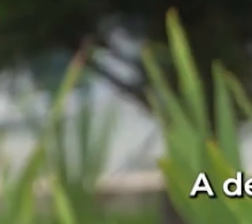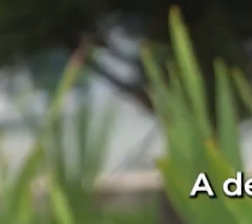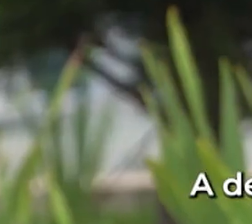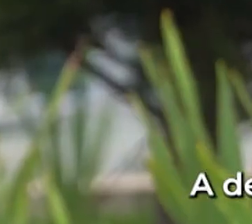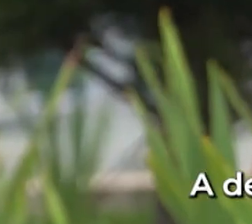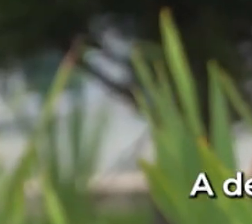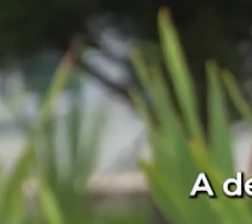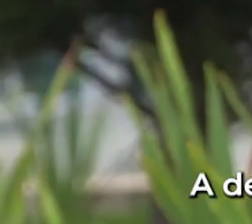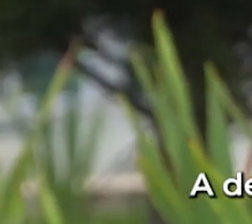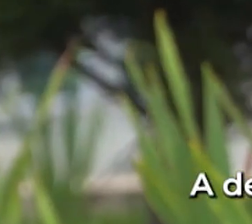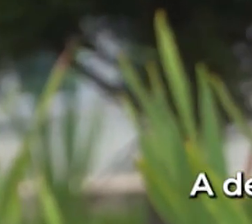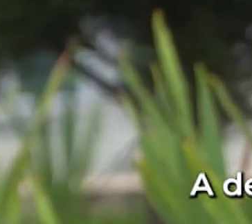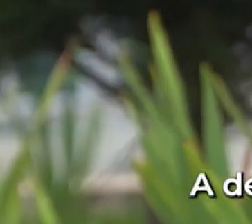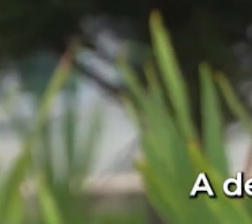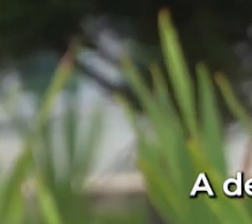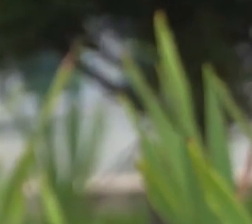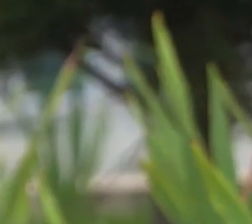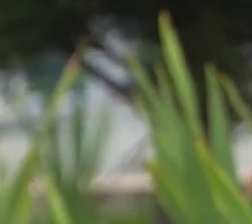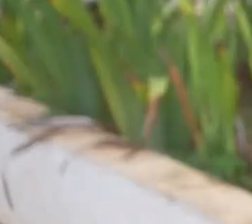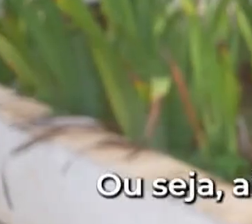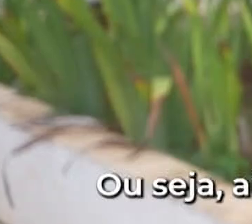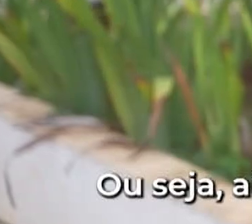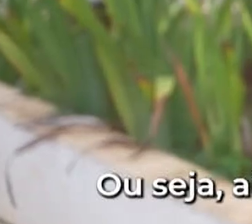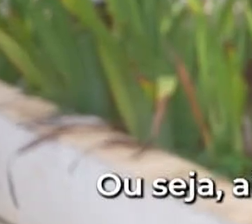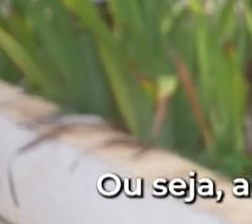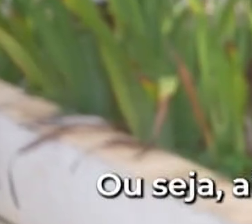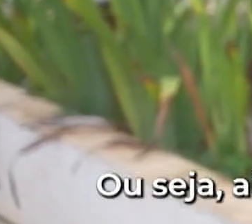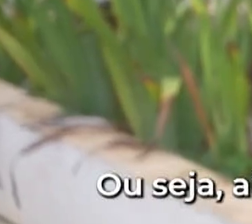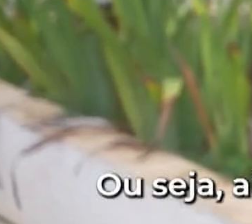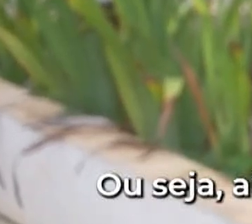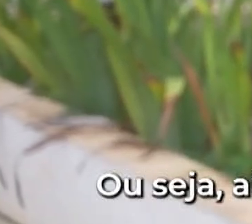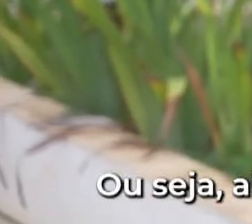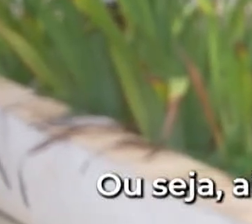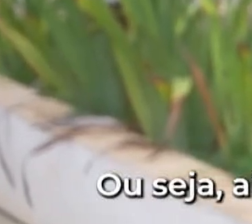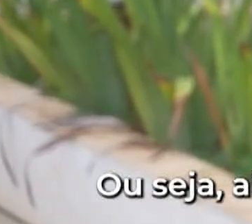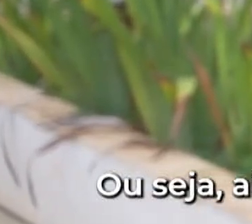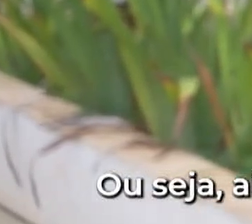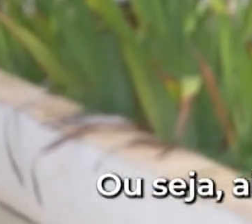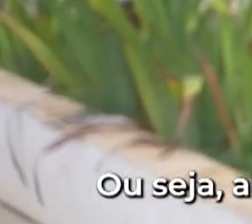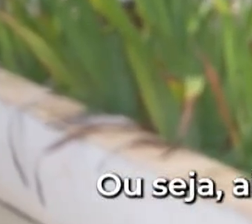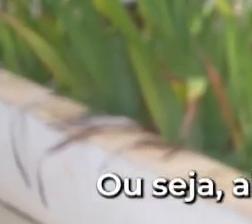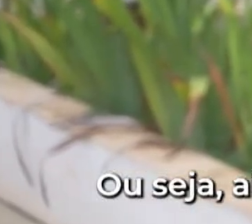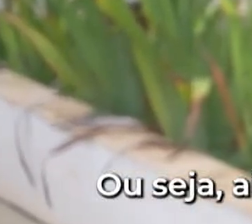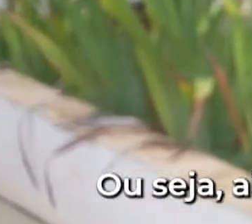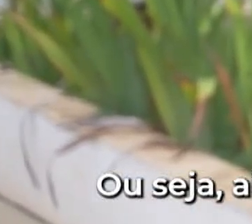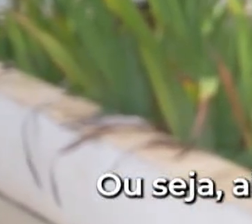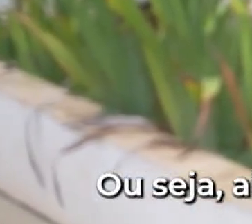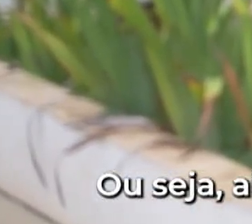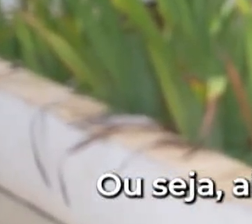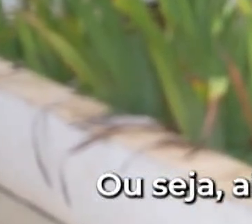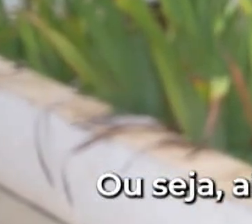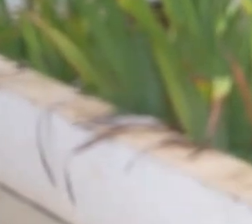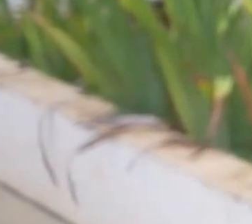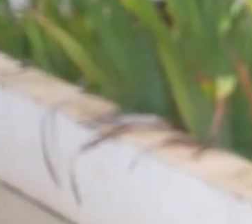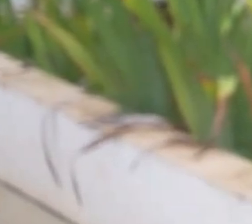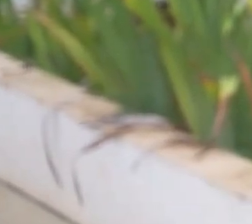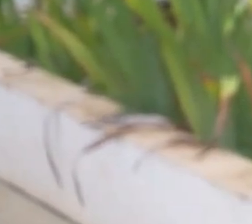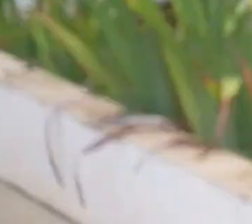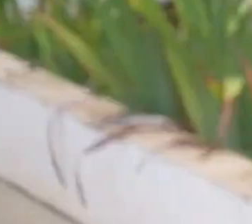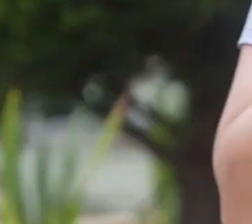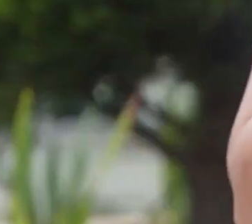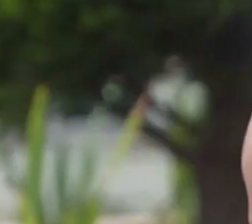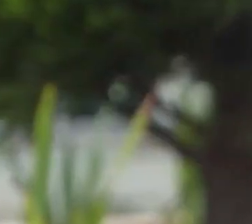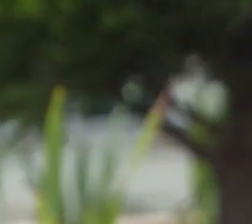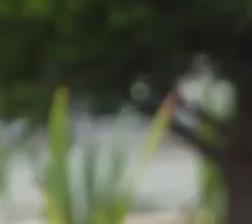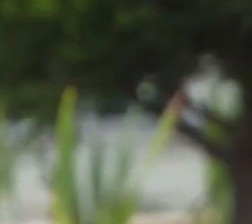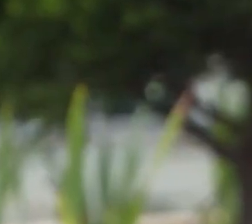A dengue ainda não tem um tratamento específico, ou seja, ainda não existe um medicamento que combata o vírus que causa a